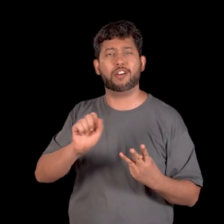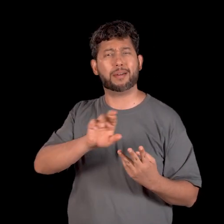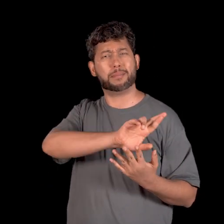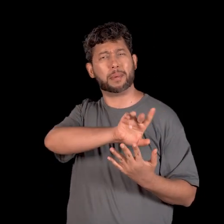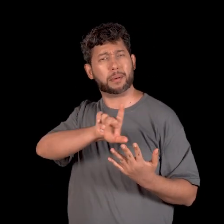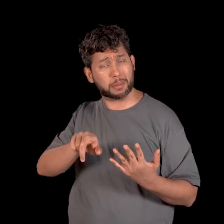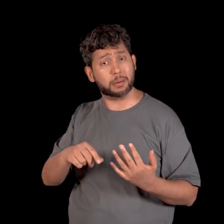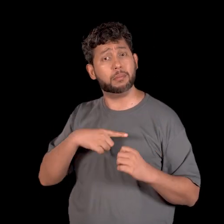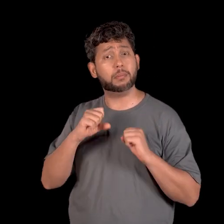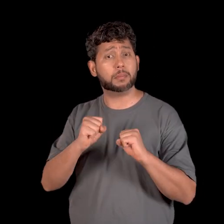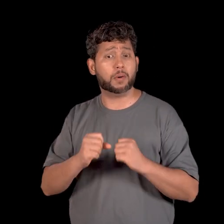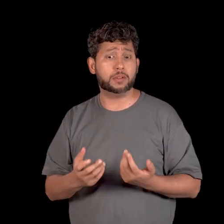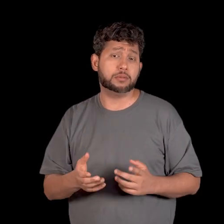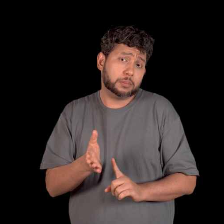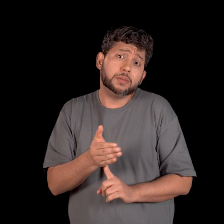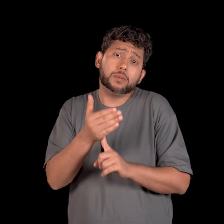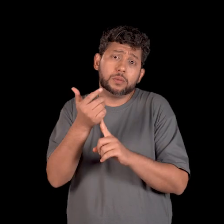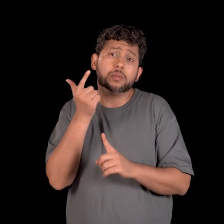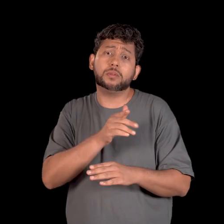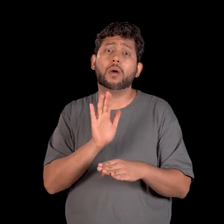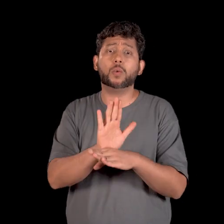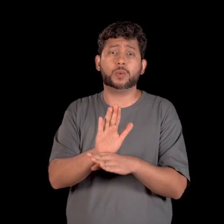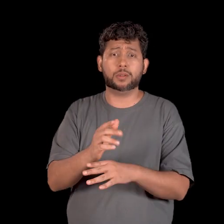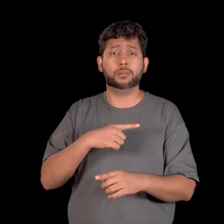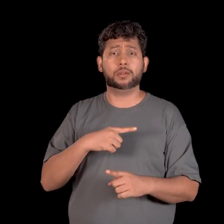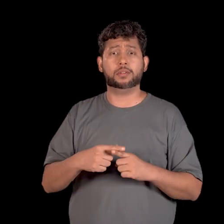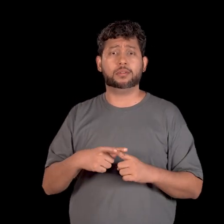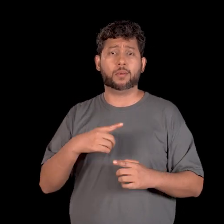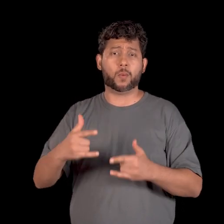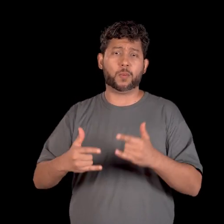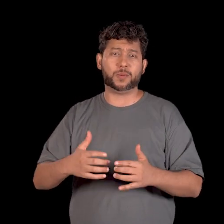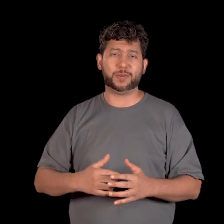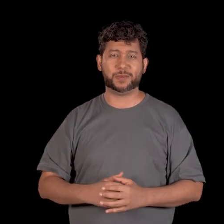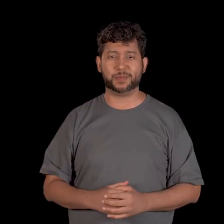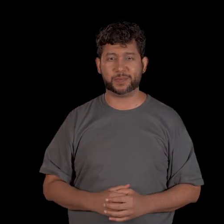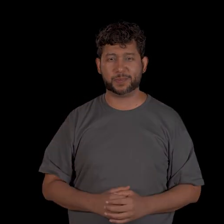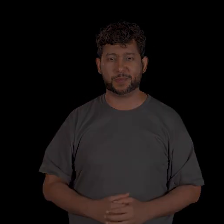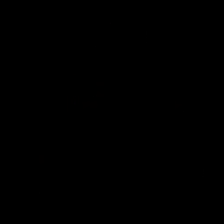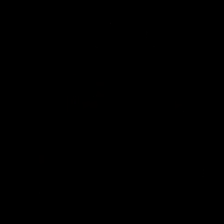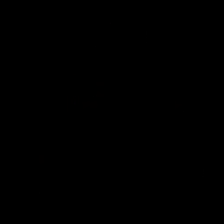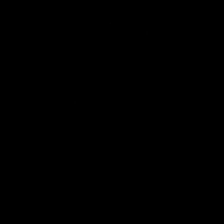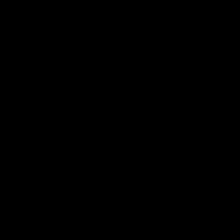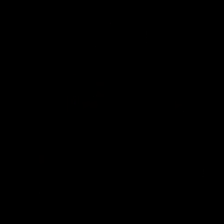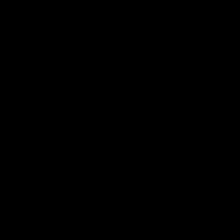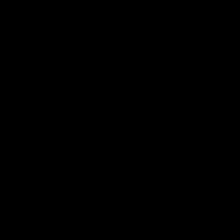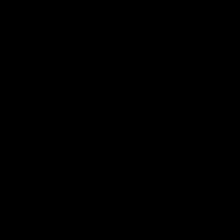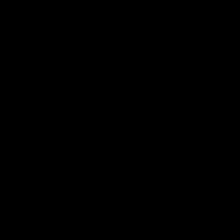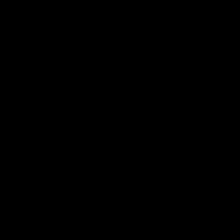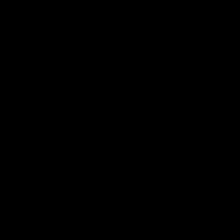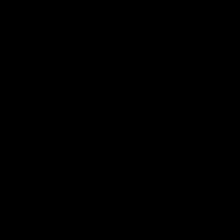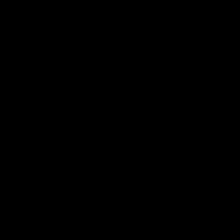bancos, corretoras ou bancos digitais, gestoras de finanças e até mesmo, com a ajuda da alta tecnologia, por